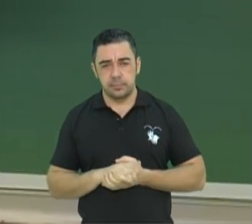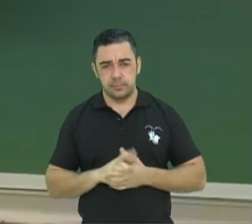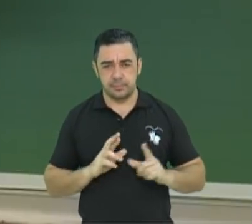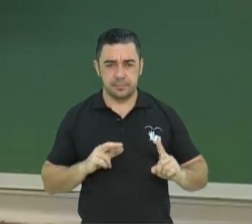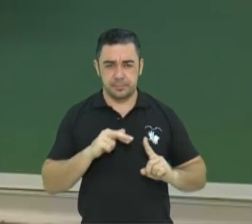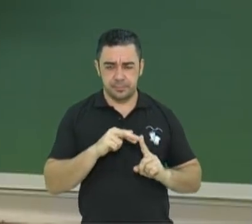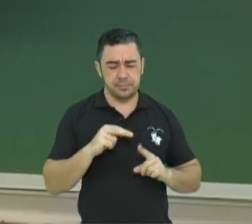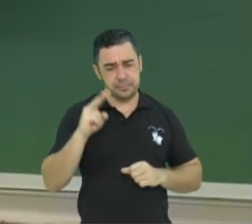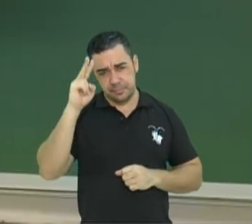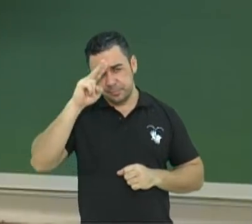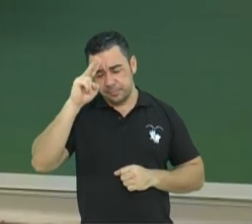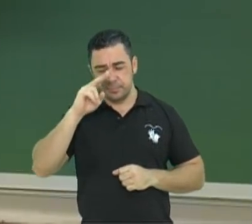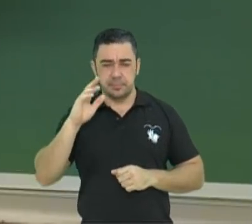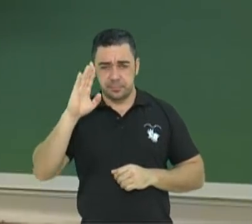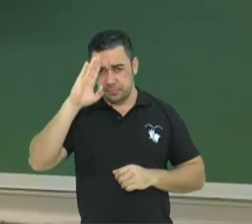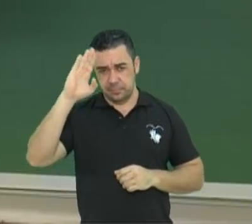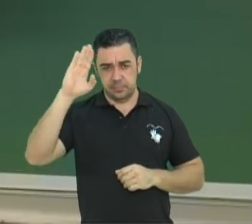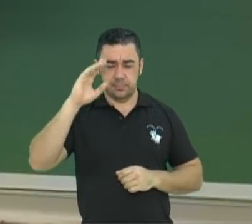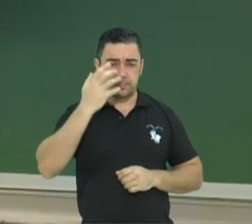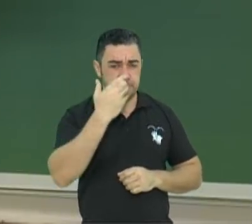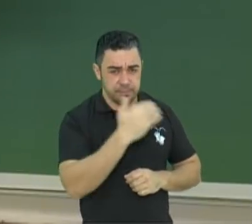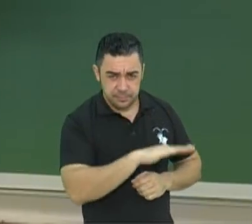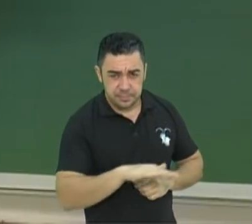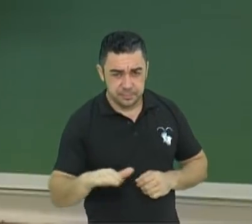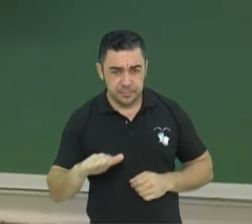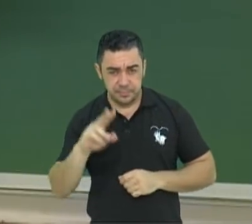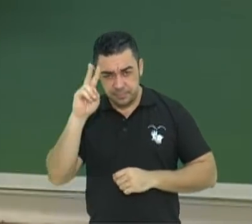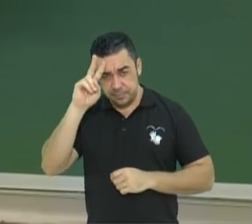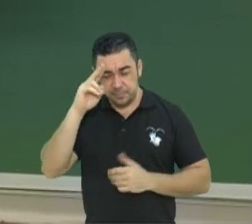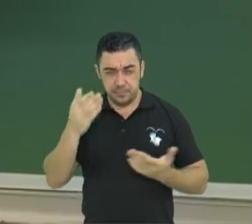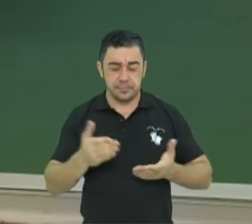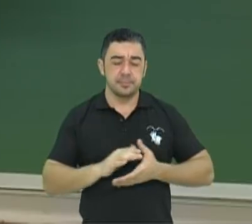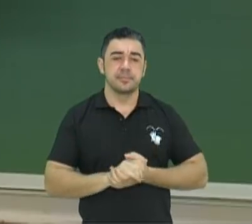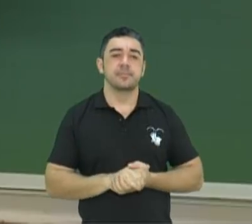às histórias, principalmente aquelas histórias mais infantis, certo?